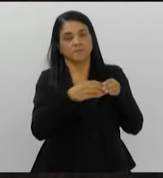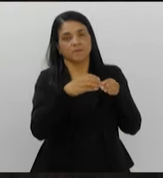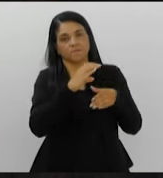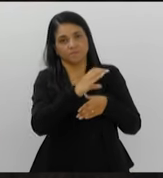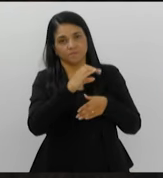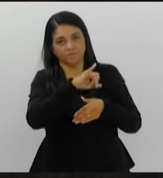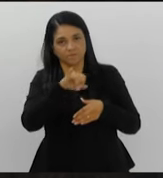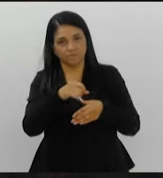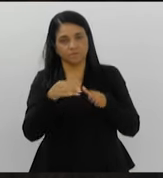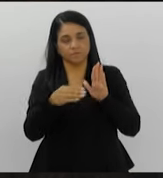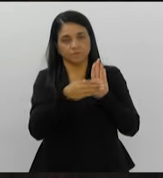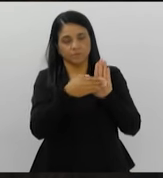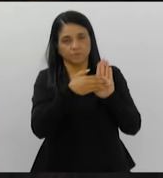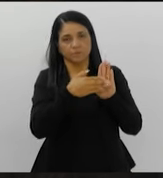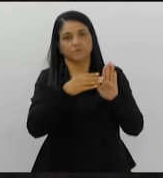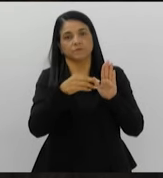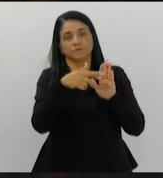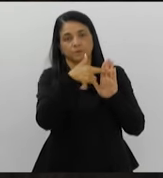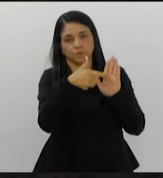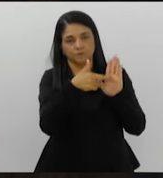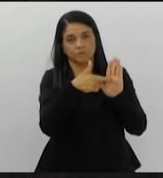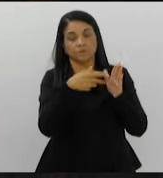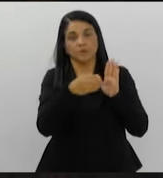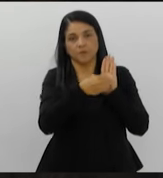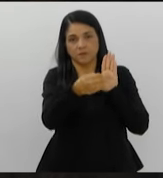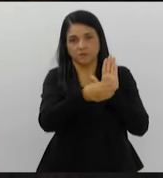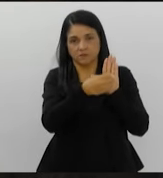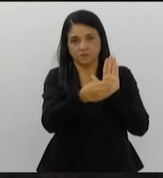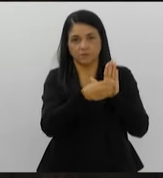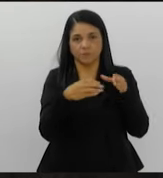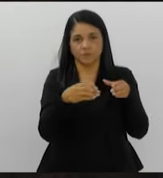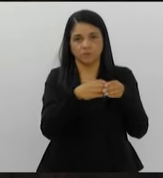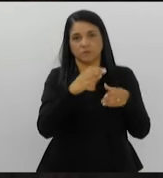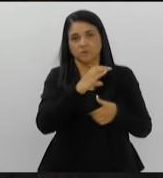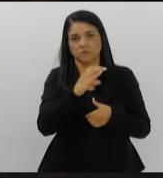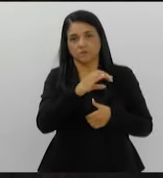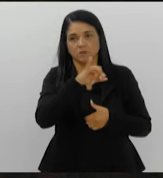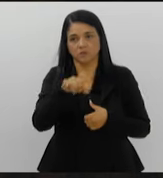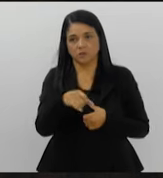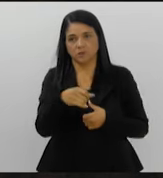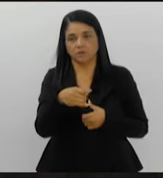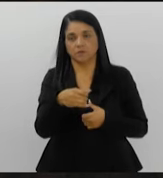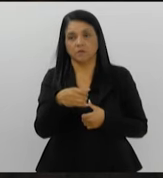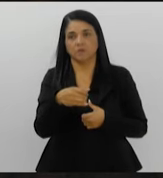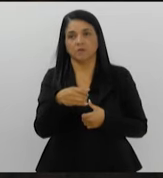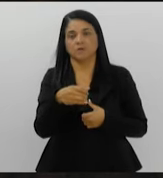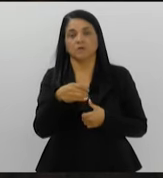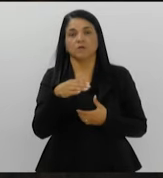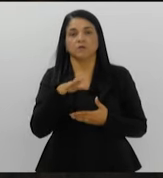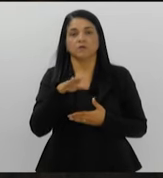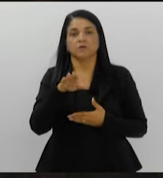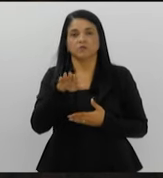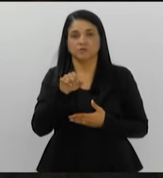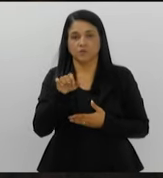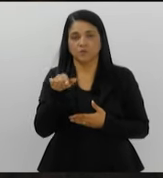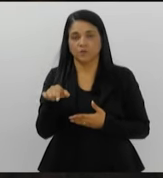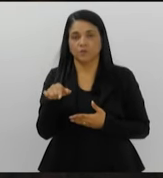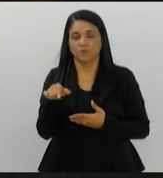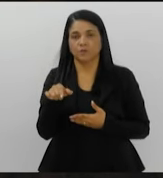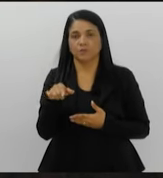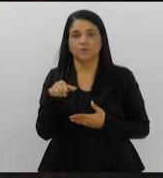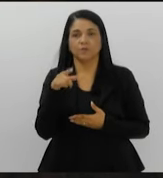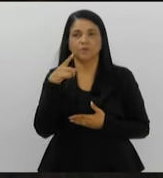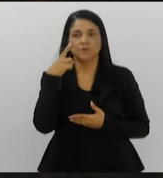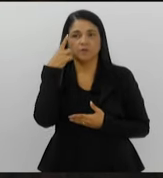internas e proposições externas. Para emitir parecer pela Comissão de Constituição e Justiça, convoco